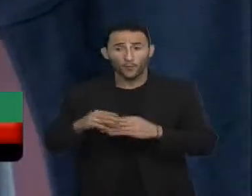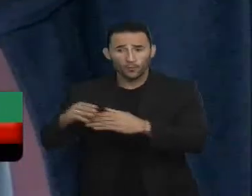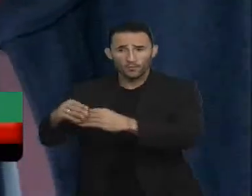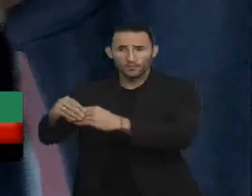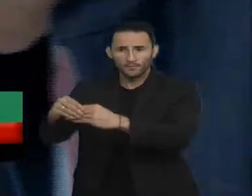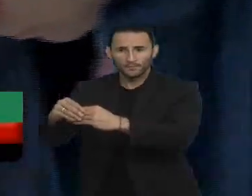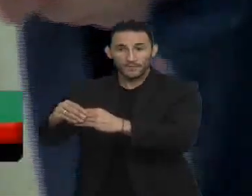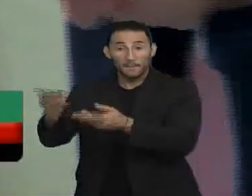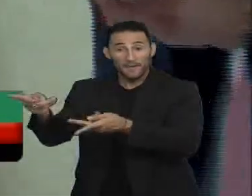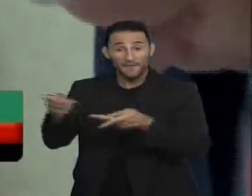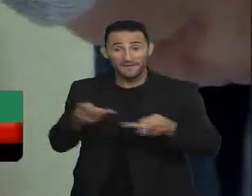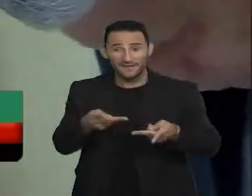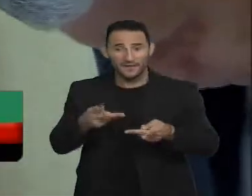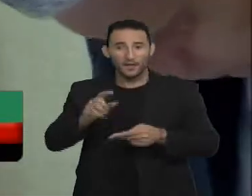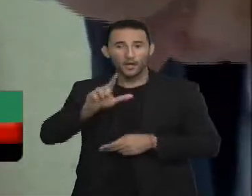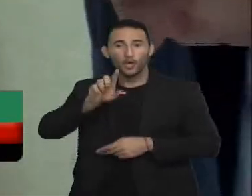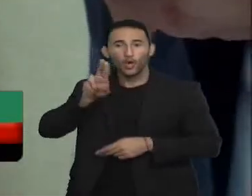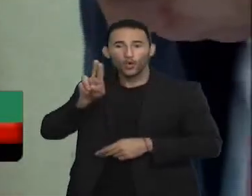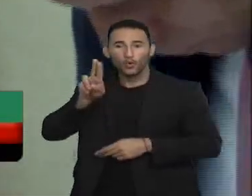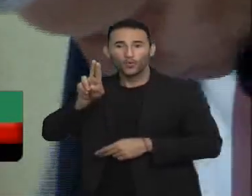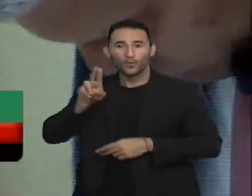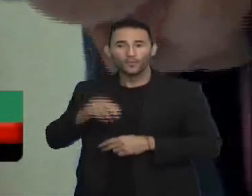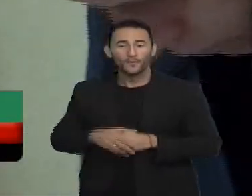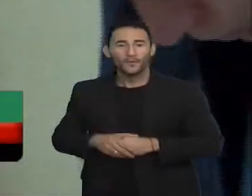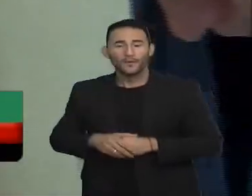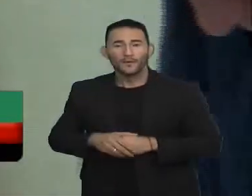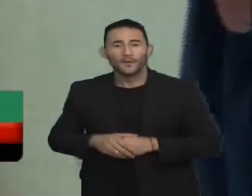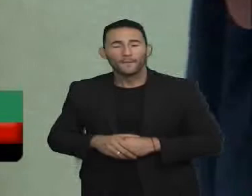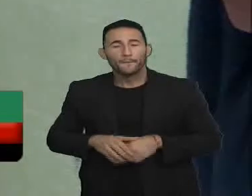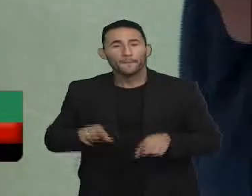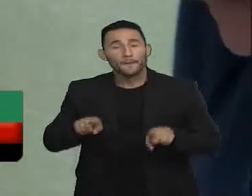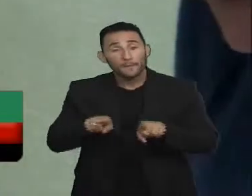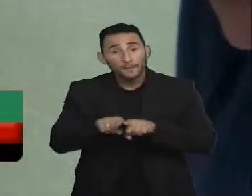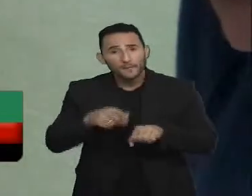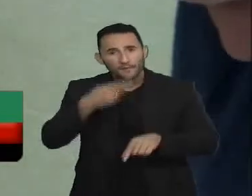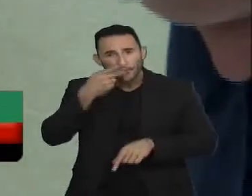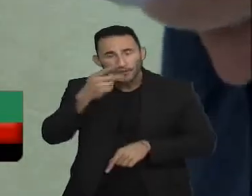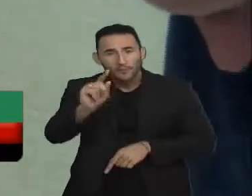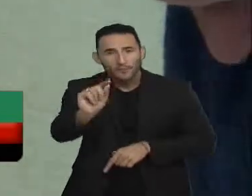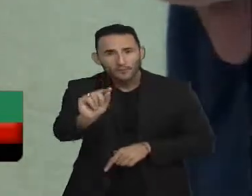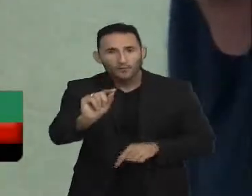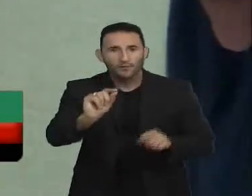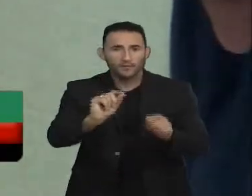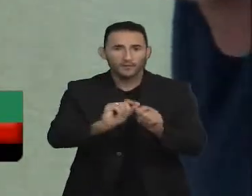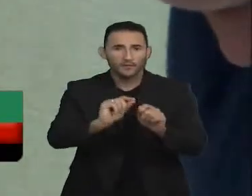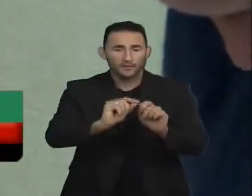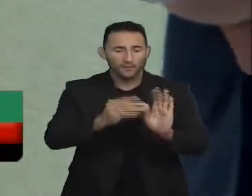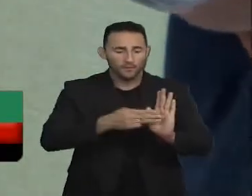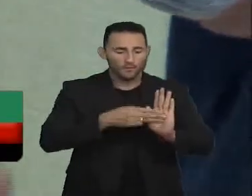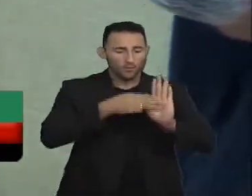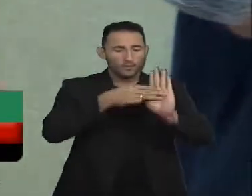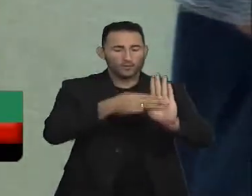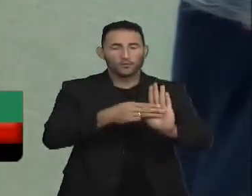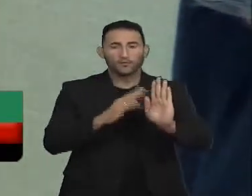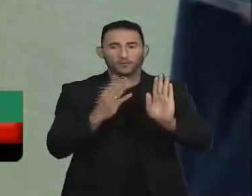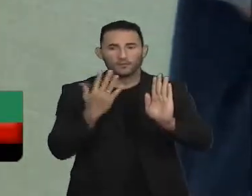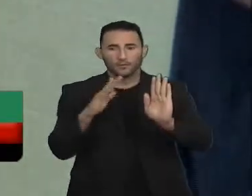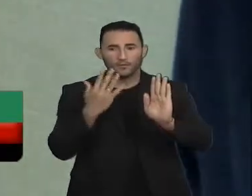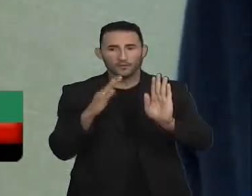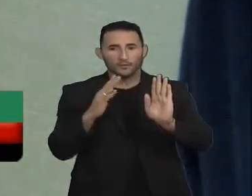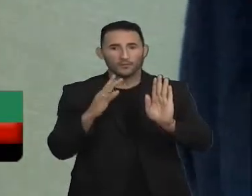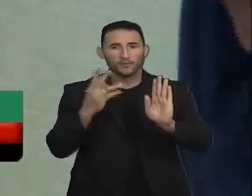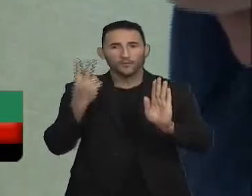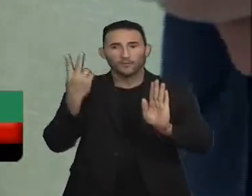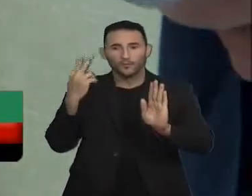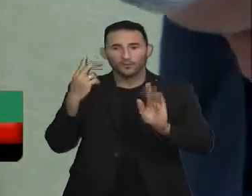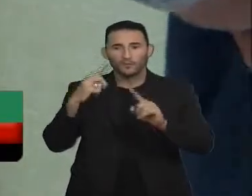presidente... Seja bem-vinda, viu, Lu? Vim aqui para falar que vou fazer uma moção de aplauso para o nosso segundo